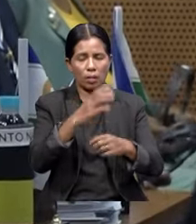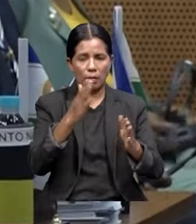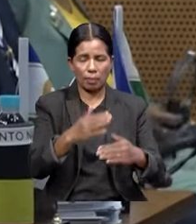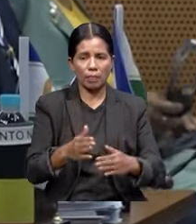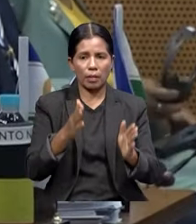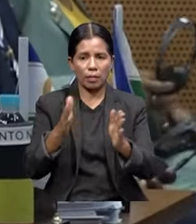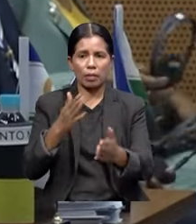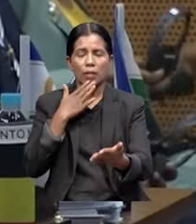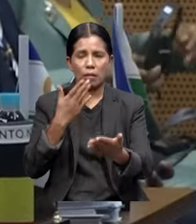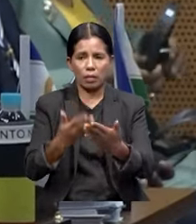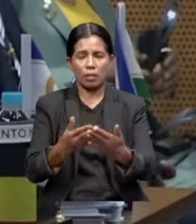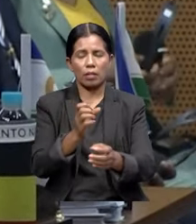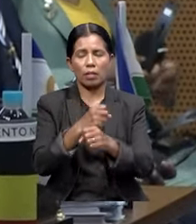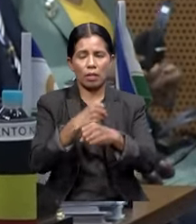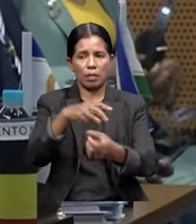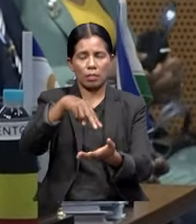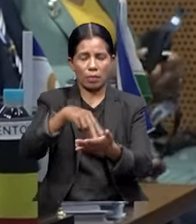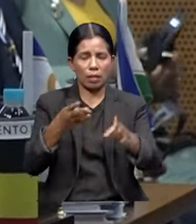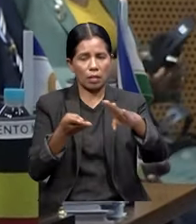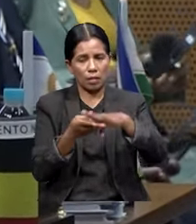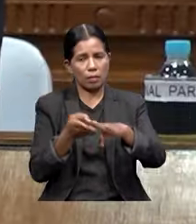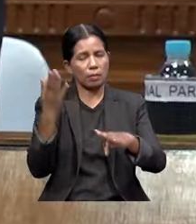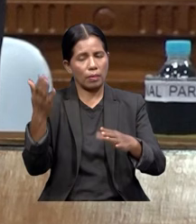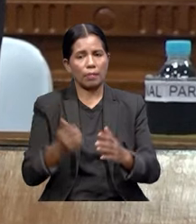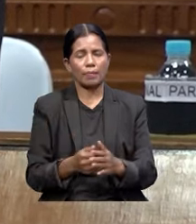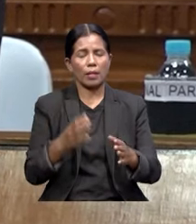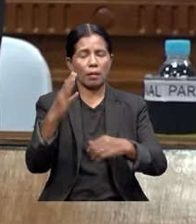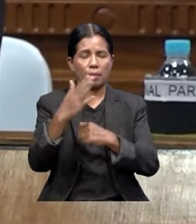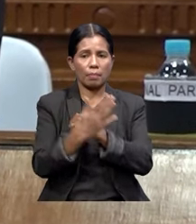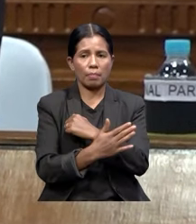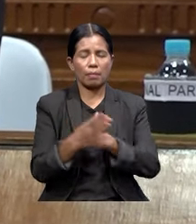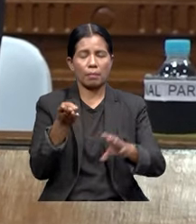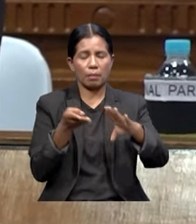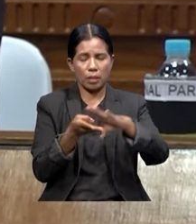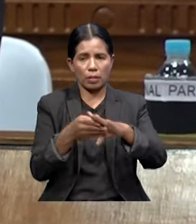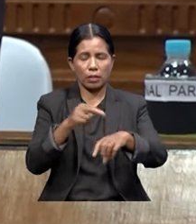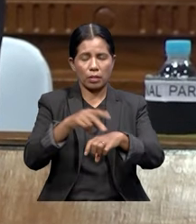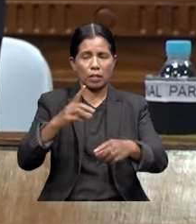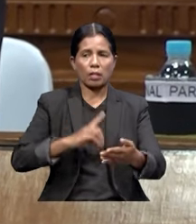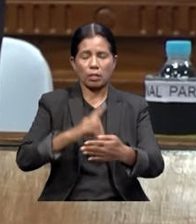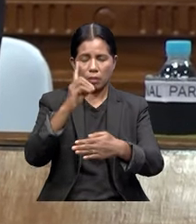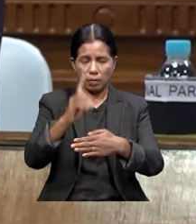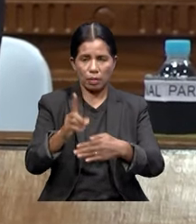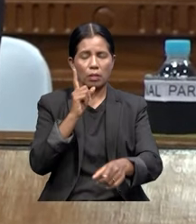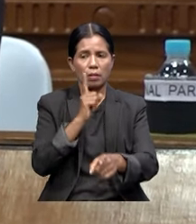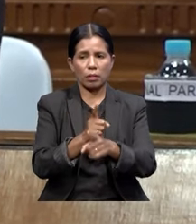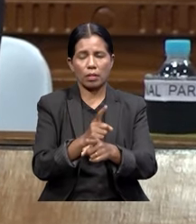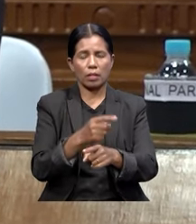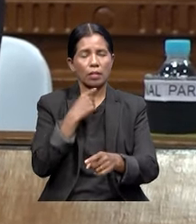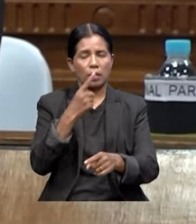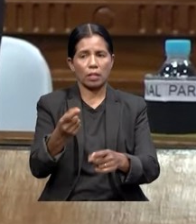nebe adequado, molo que estabelece banco refere. Banco Nacional de Desenvolvimento, Los Nuni,